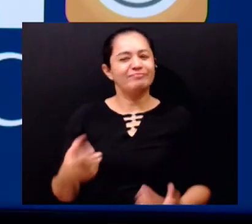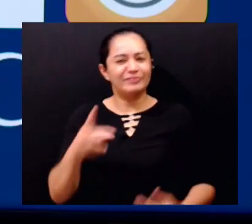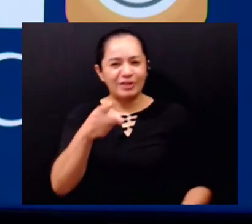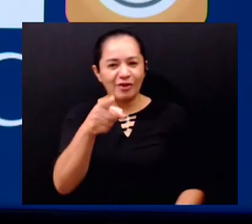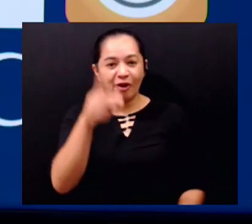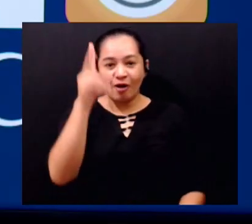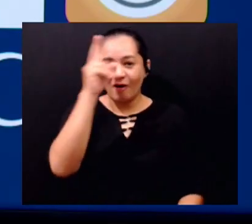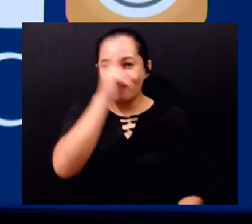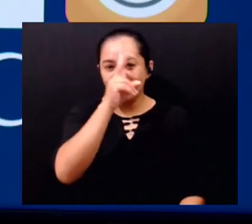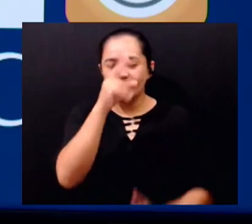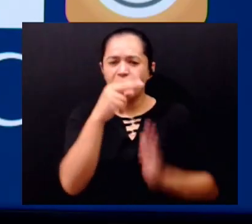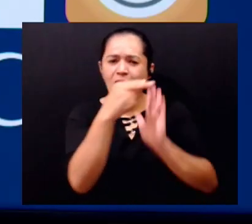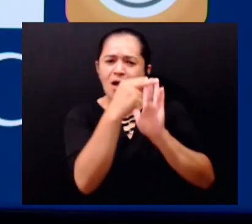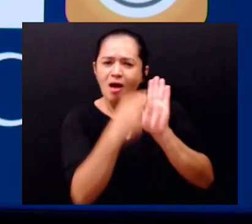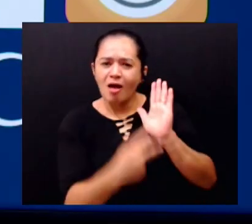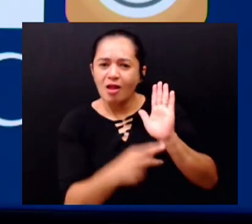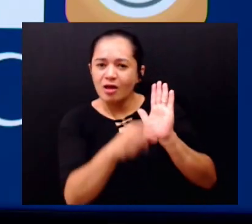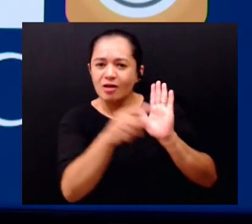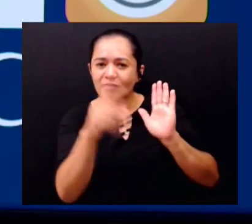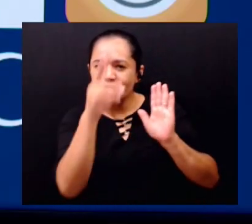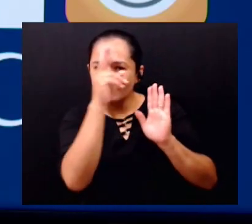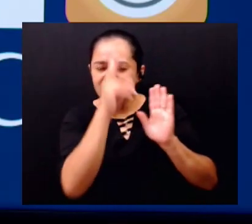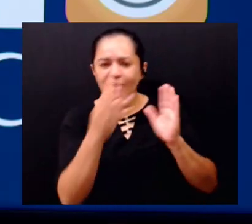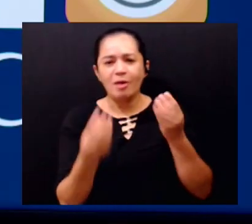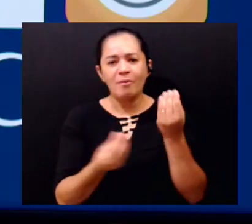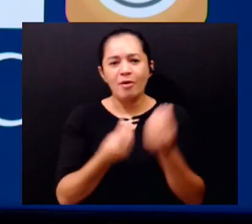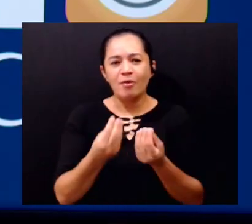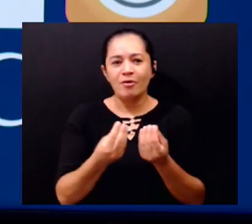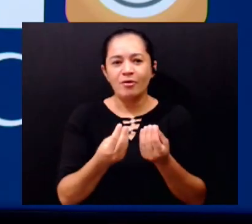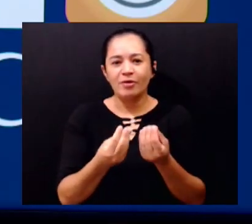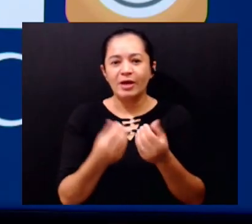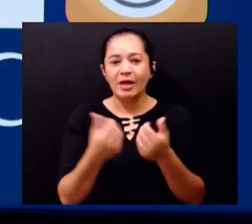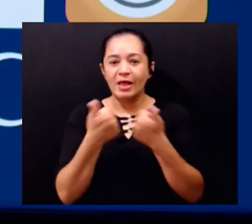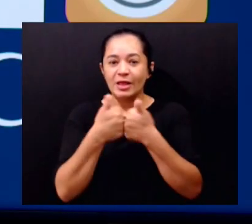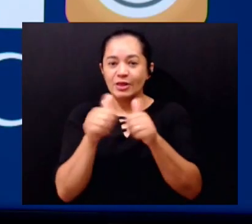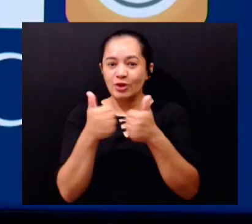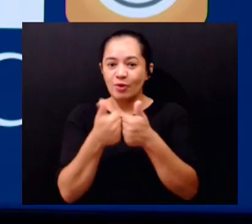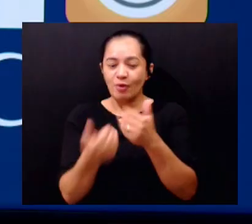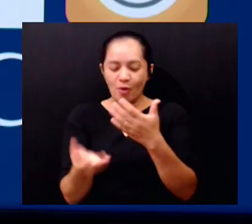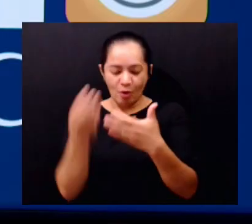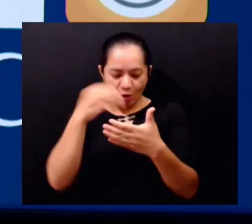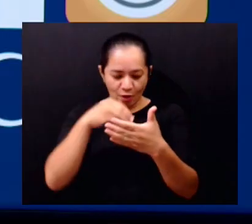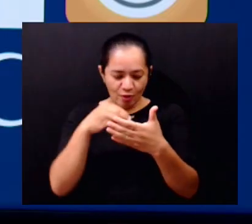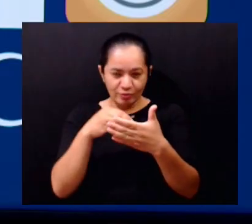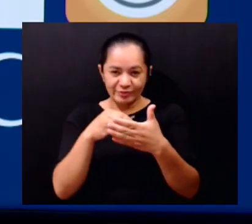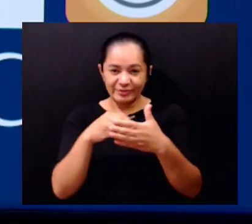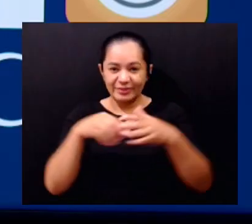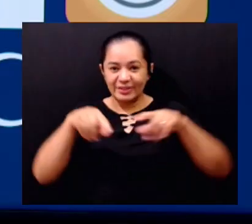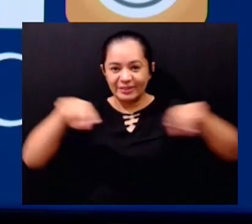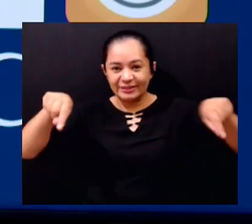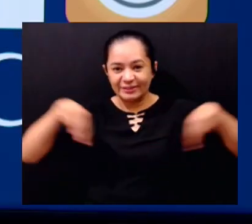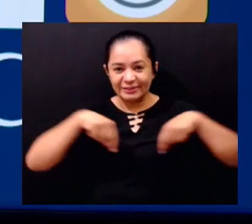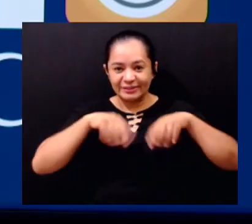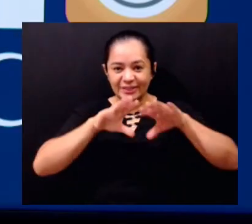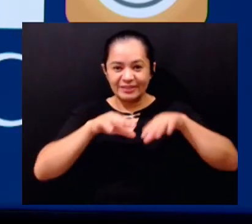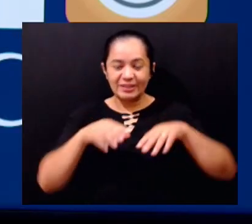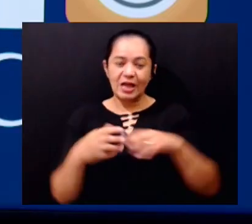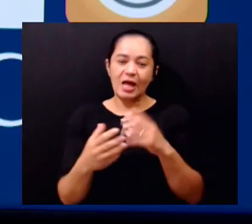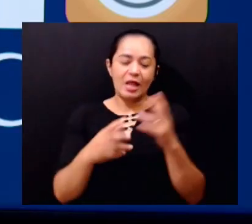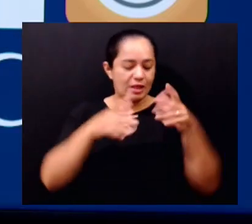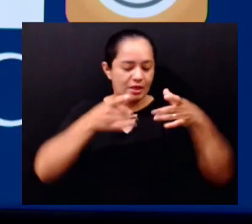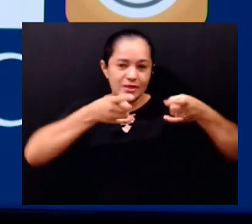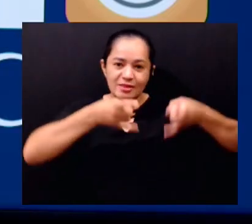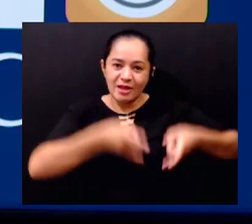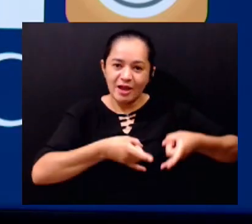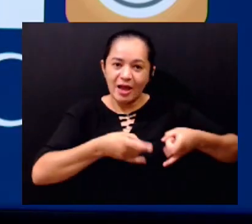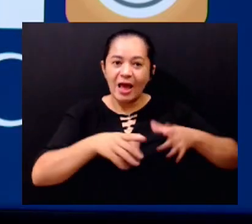você lembra como era? Era no ônibus, na sala, no conforto da sua cama, no seu quarto ou até em